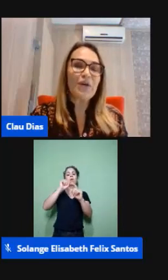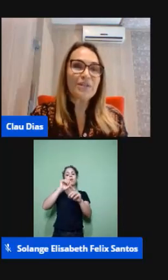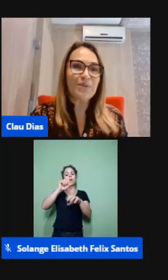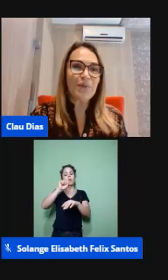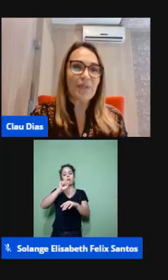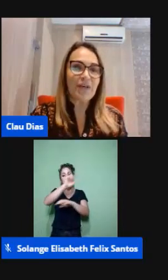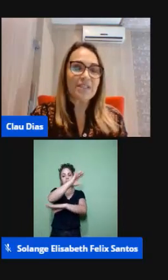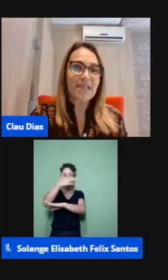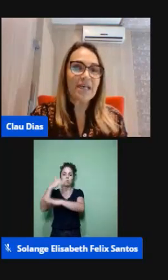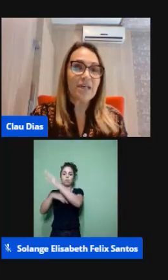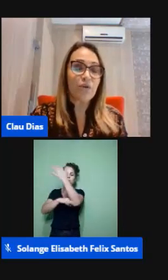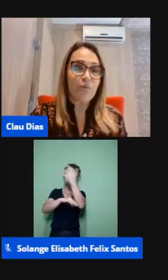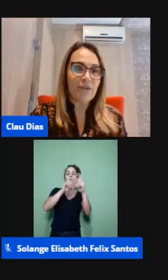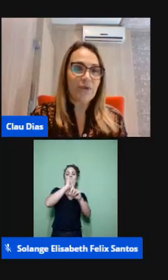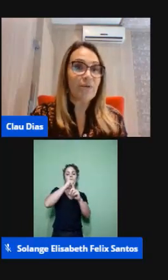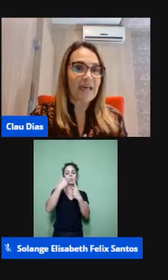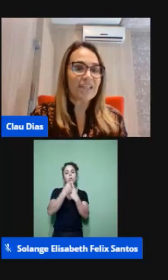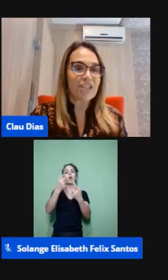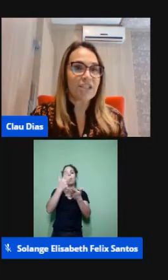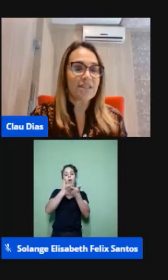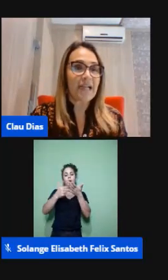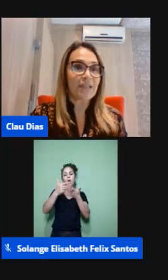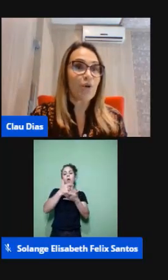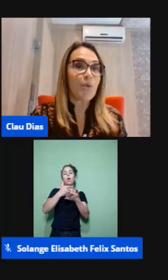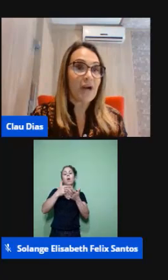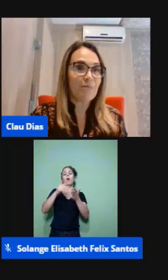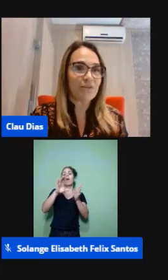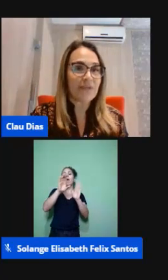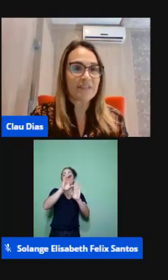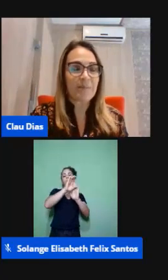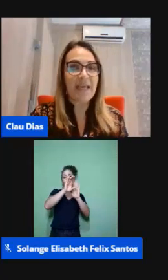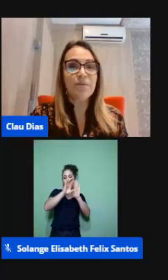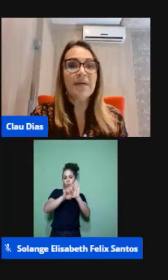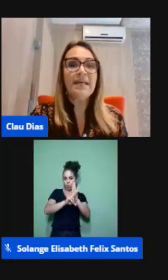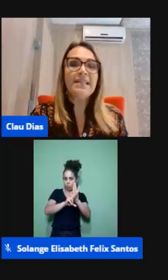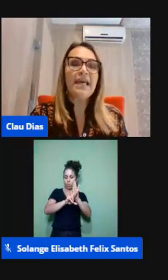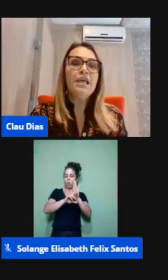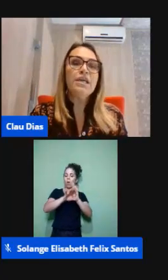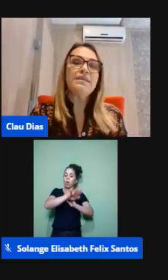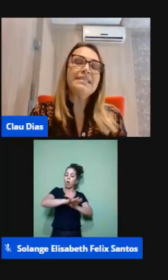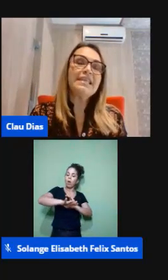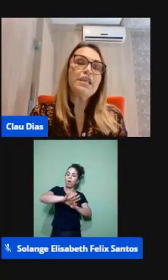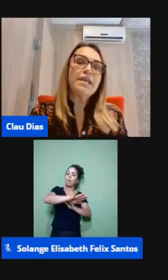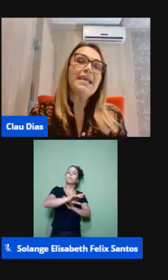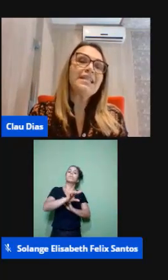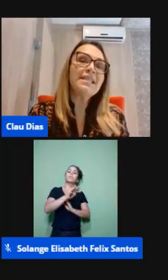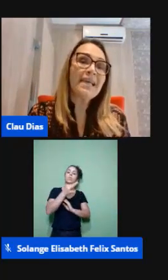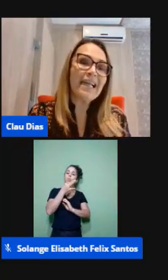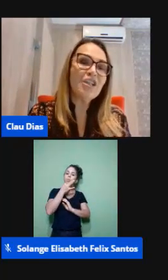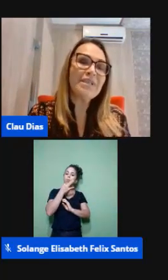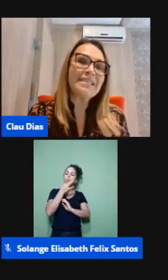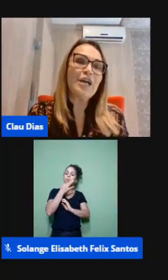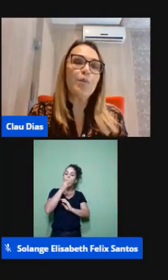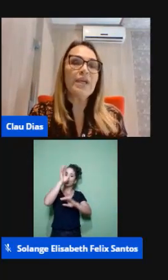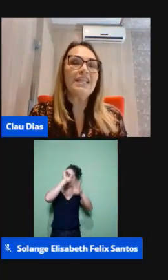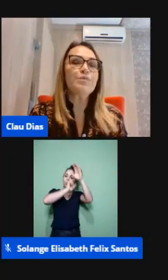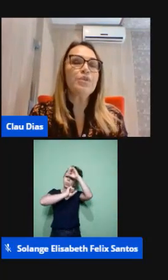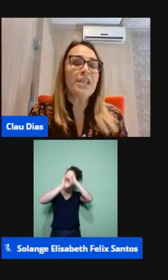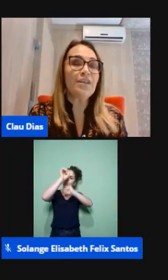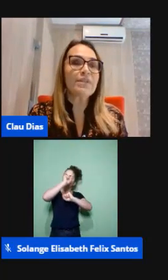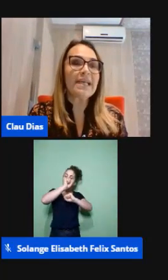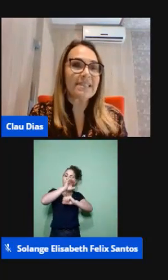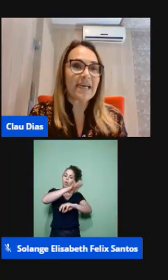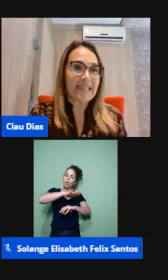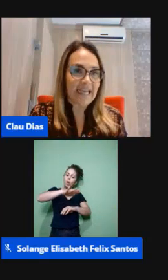que no nosso documento curricular a gente trata como campos de conhecimento, né? Então, assim, em cada um desse campo, o que